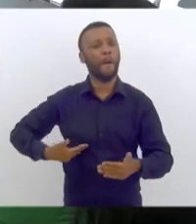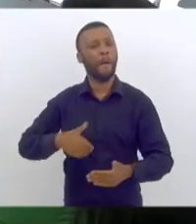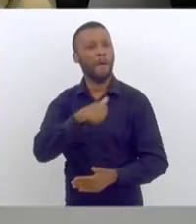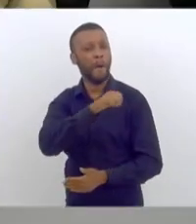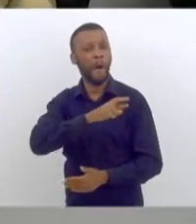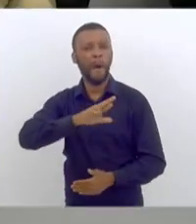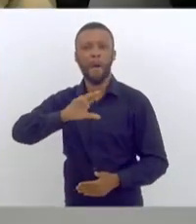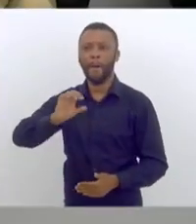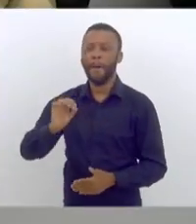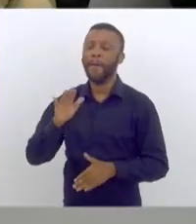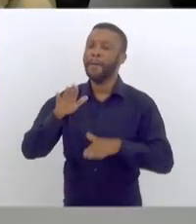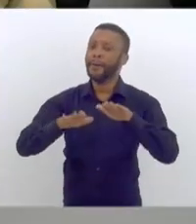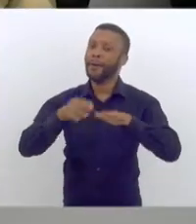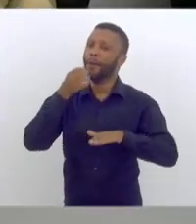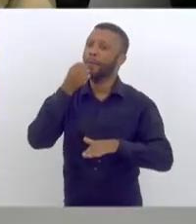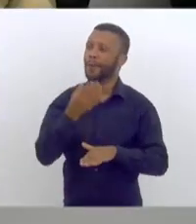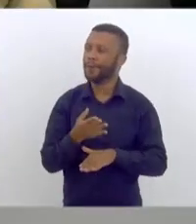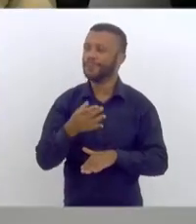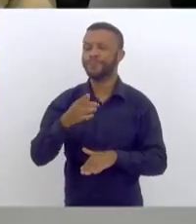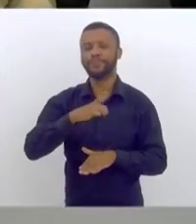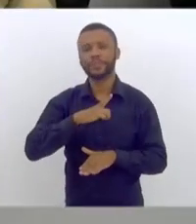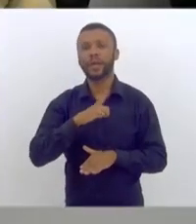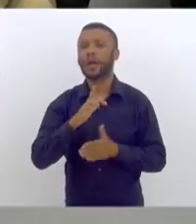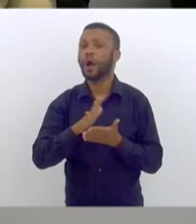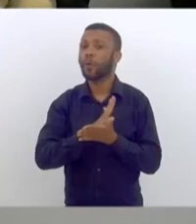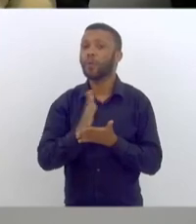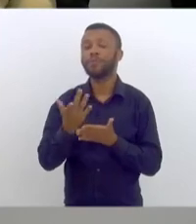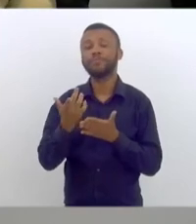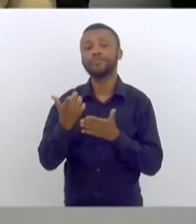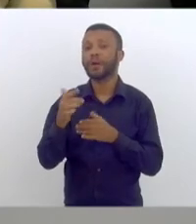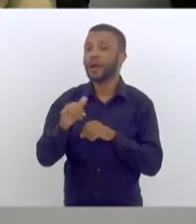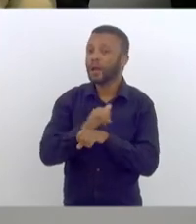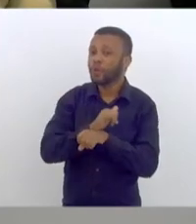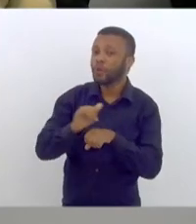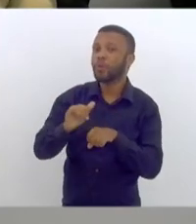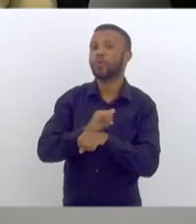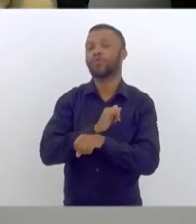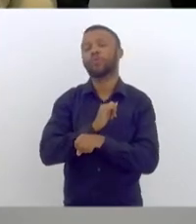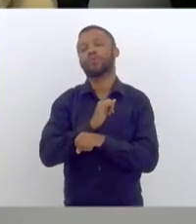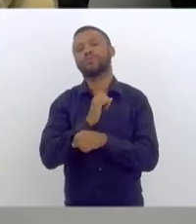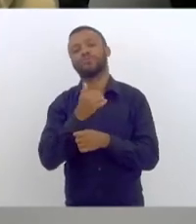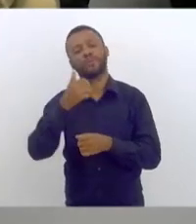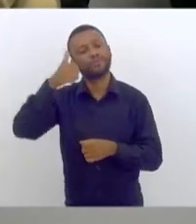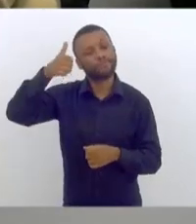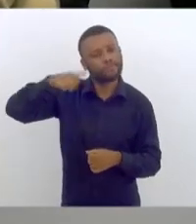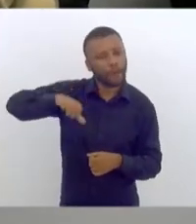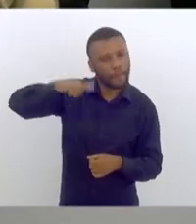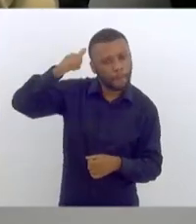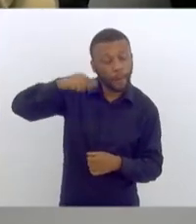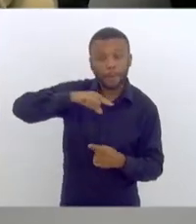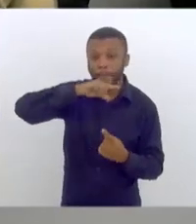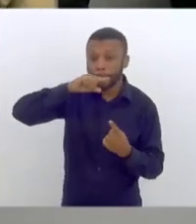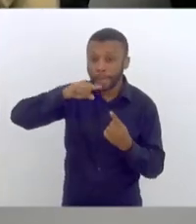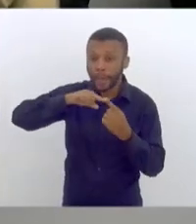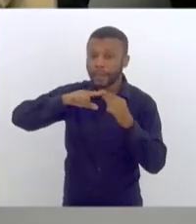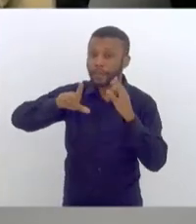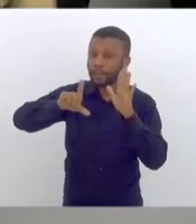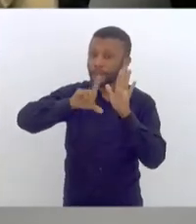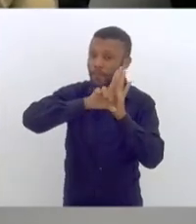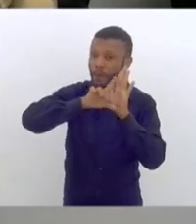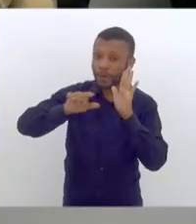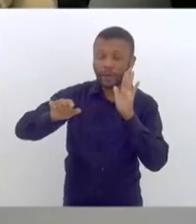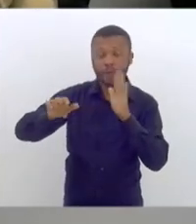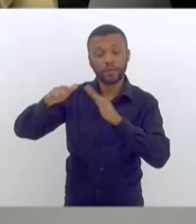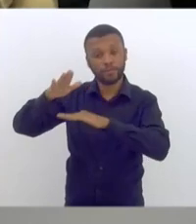talvez seria bom ter algum dispositivo não não talvez estipular as metas por lei porque é difícil é algo que cabe